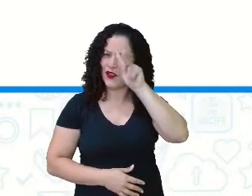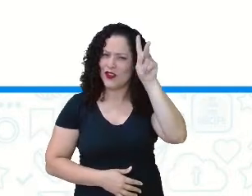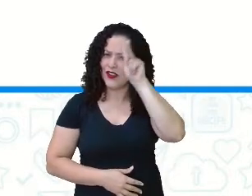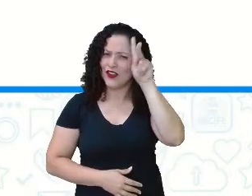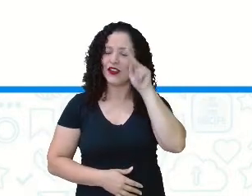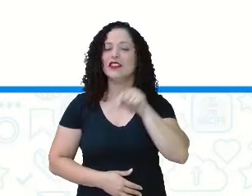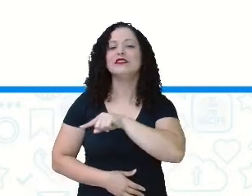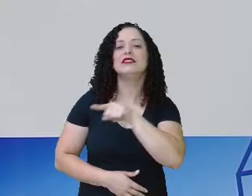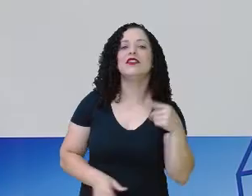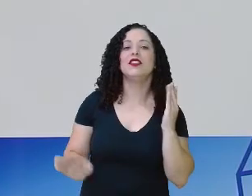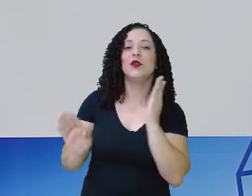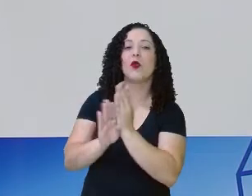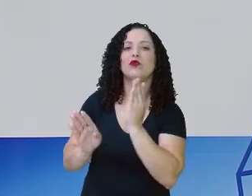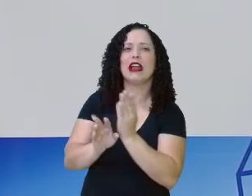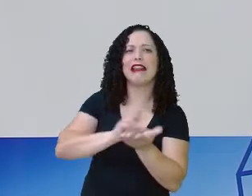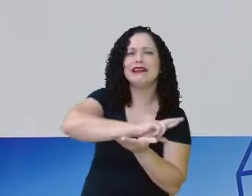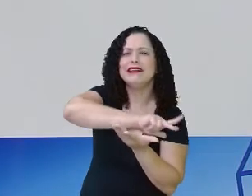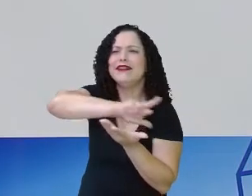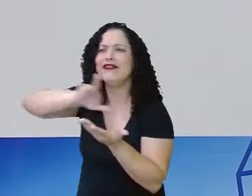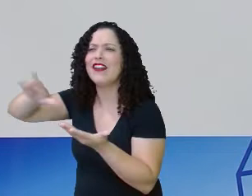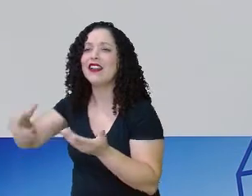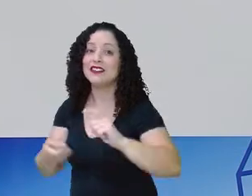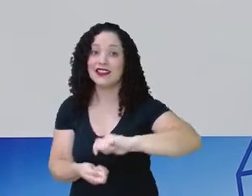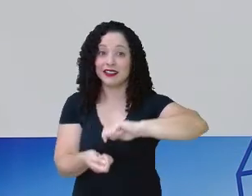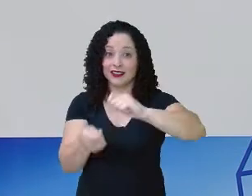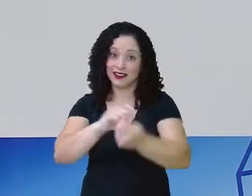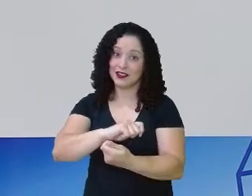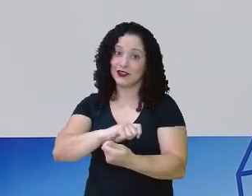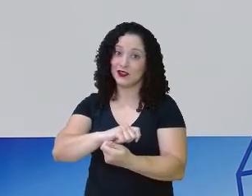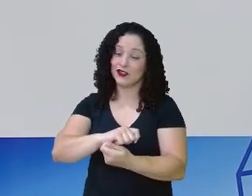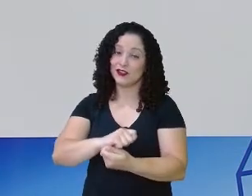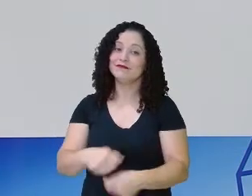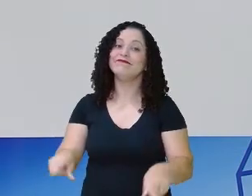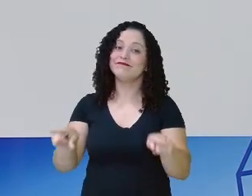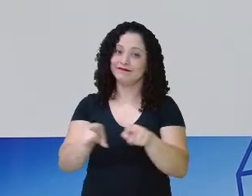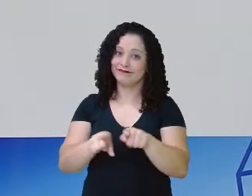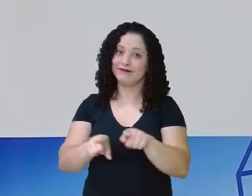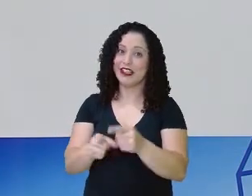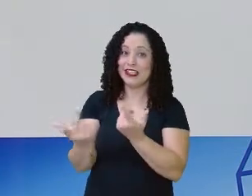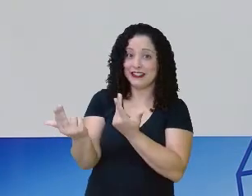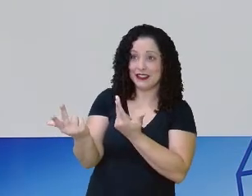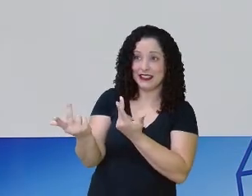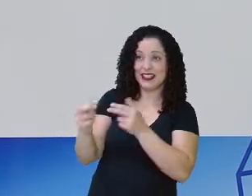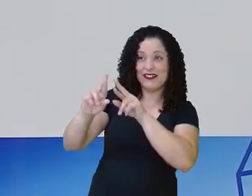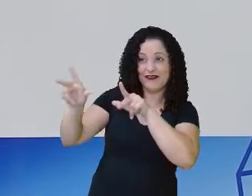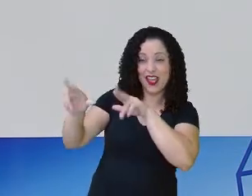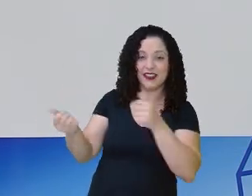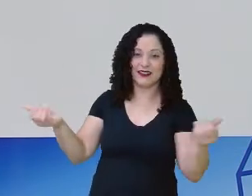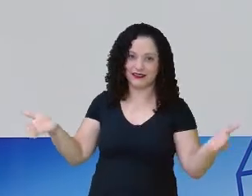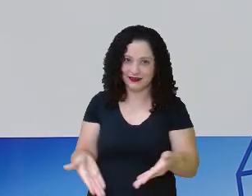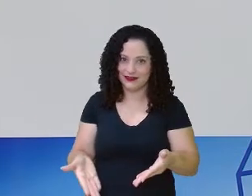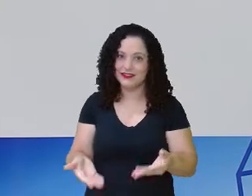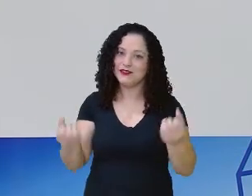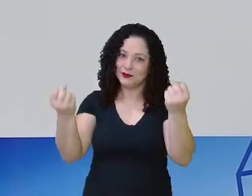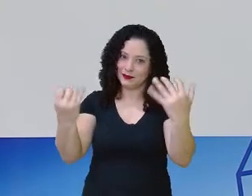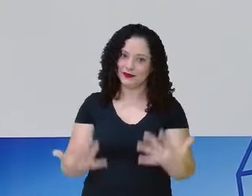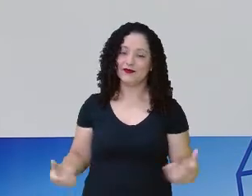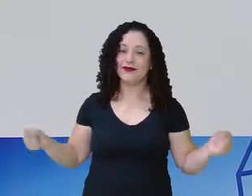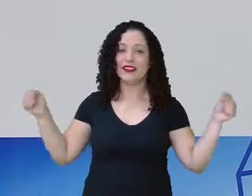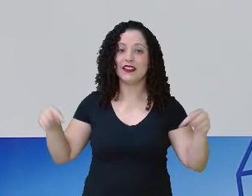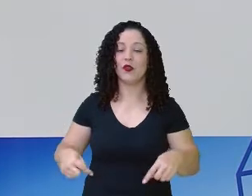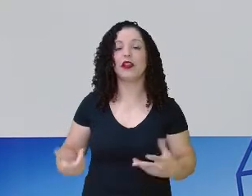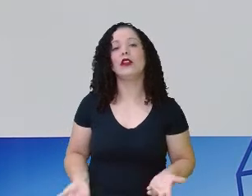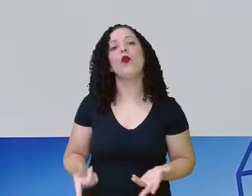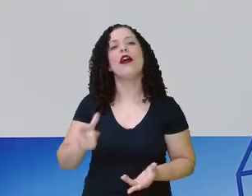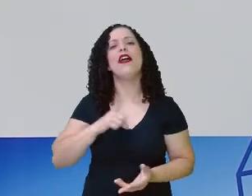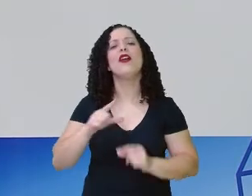você vai encontrar diversas versões, inclusive diferentes dessa que eu contei para você. É a riqueza